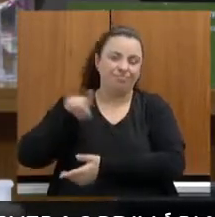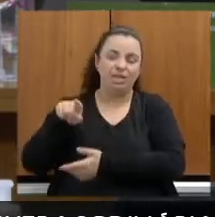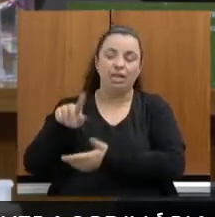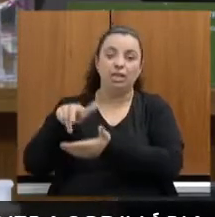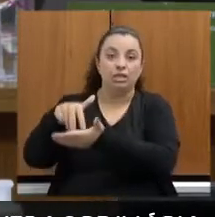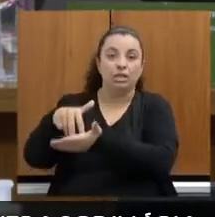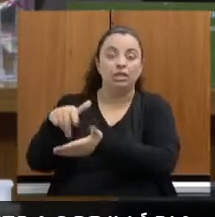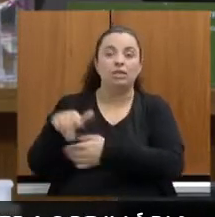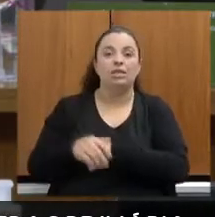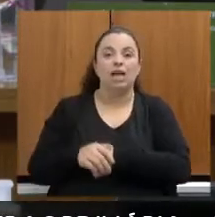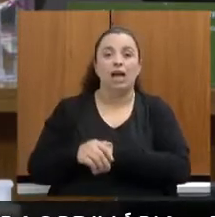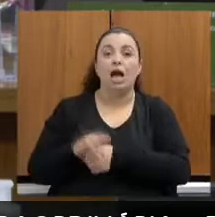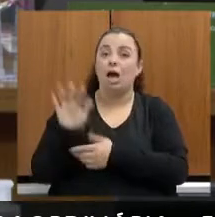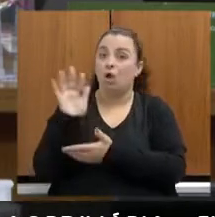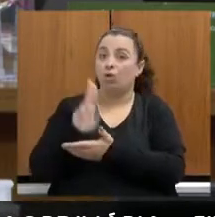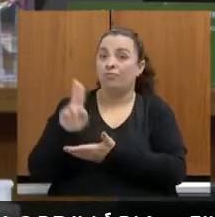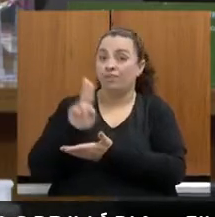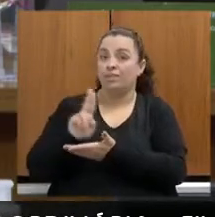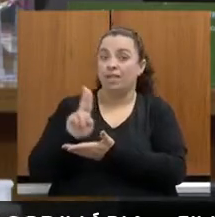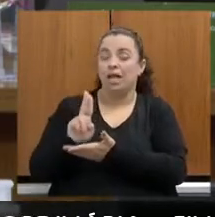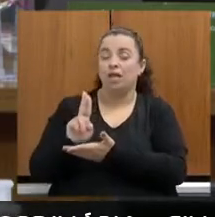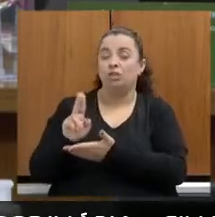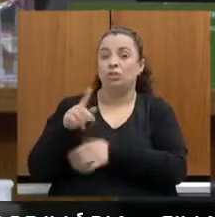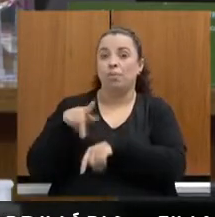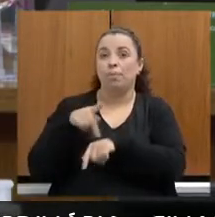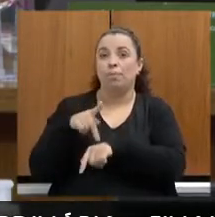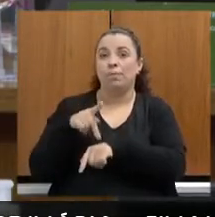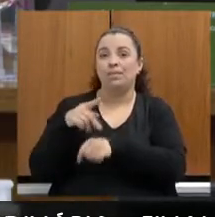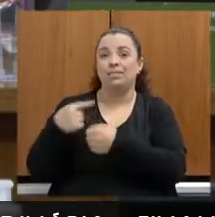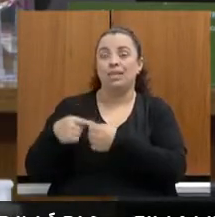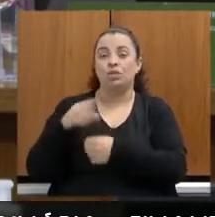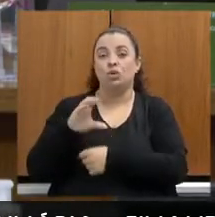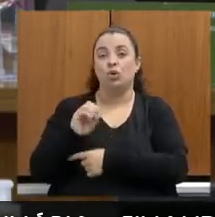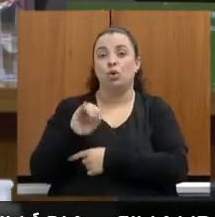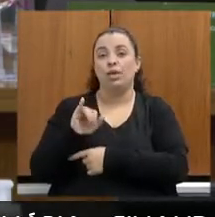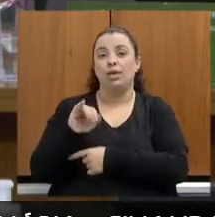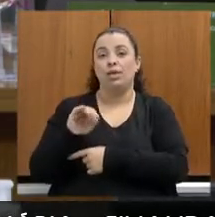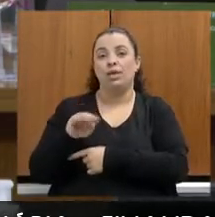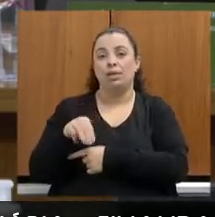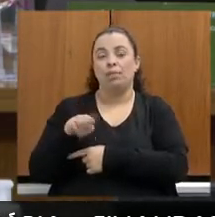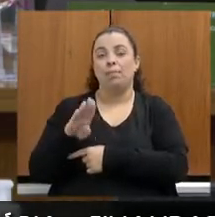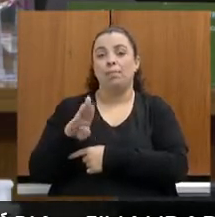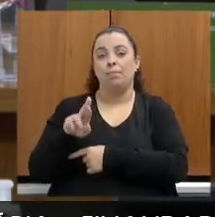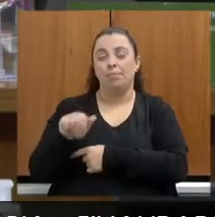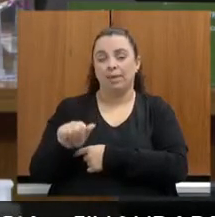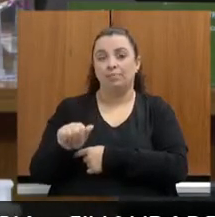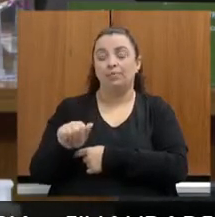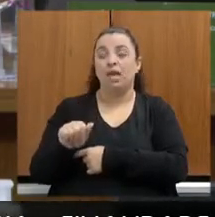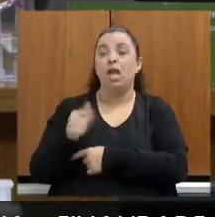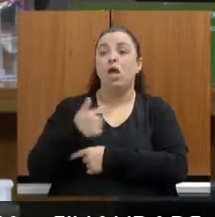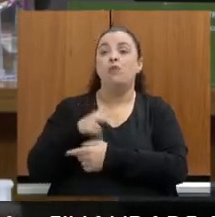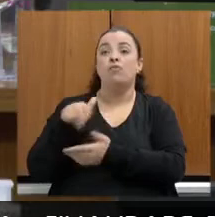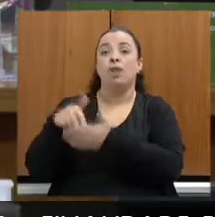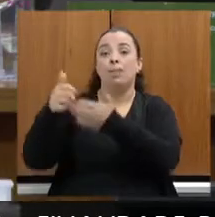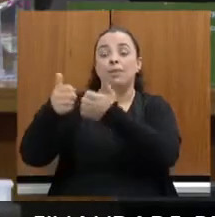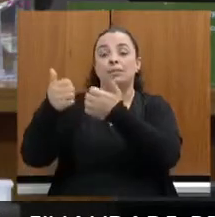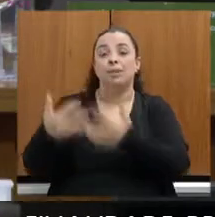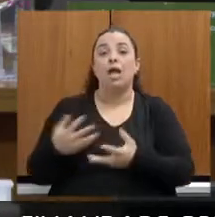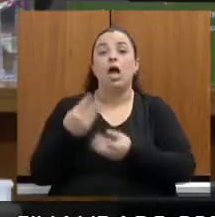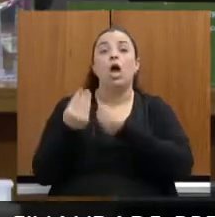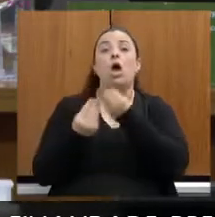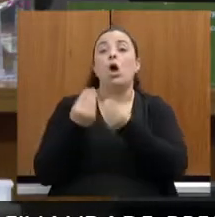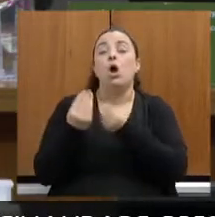apresentar a boa a boa experiência de Minas Gerais enfrentamento a cor vídeo no seminário de